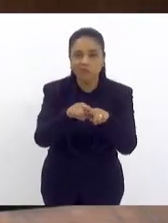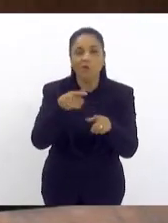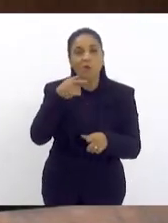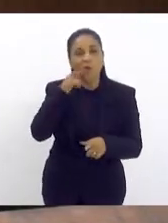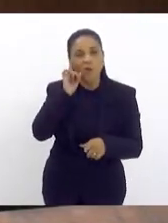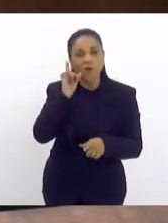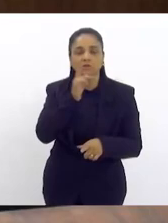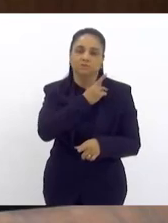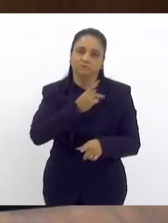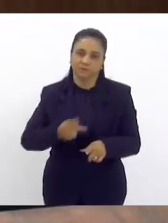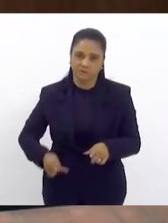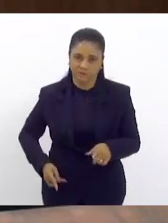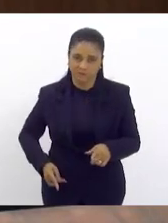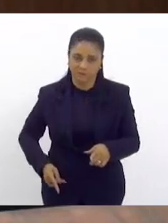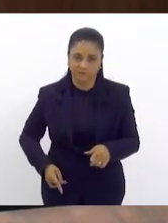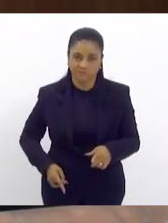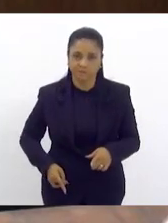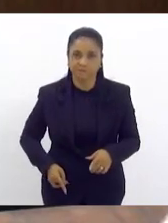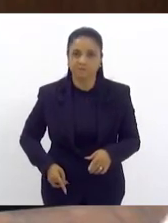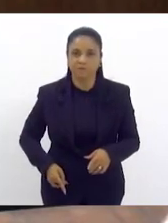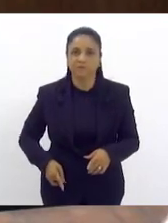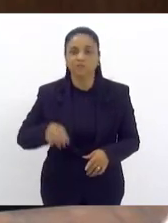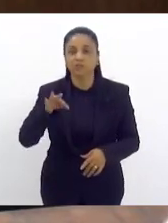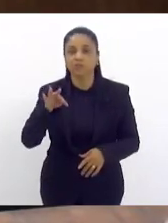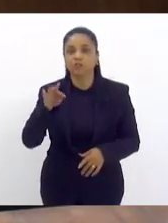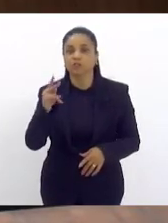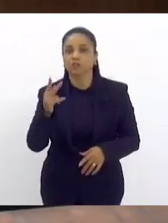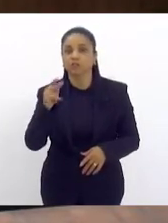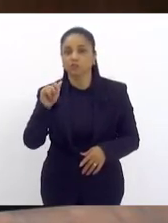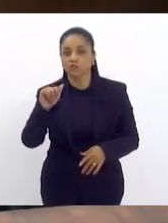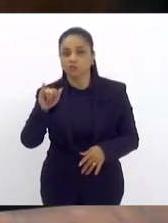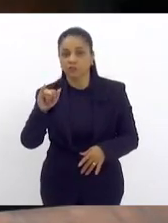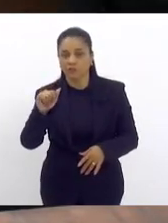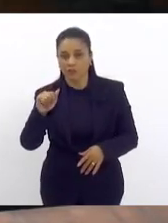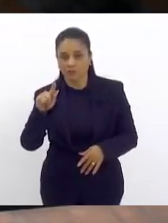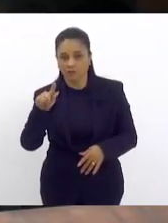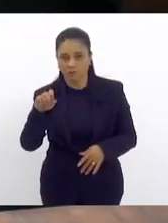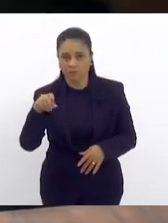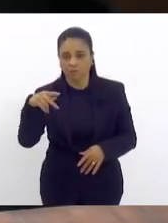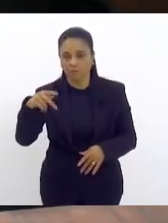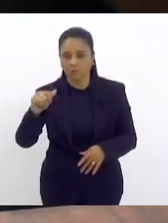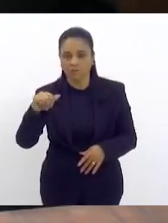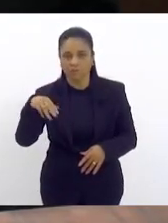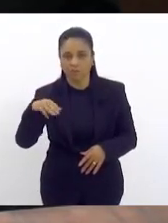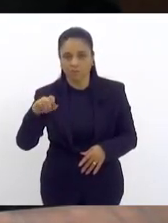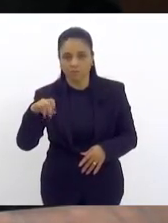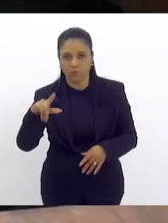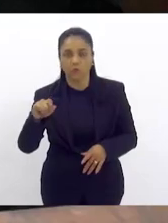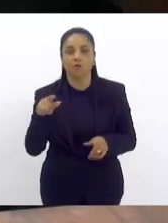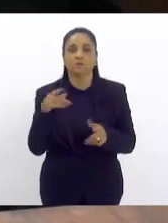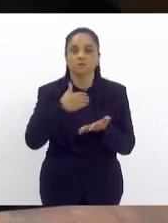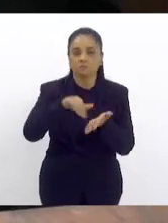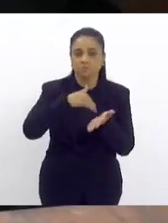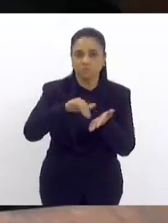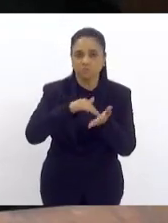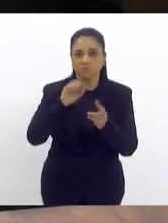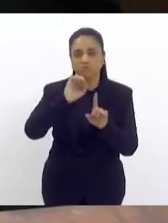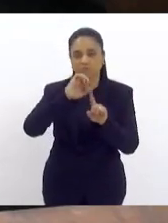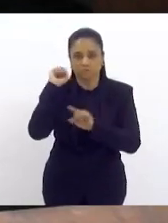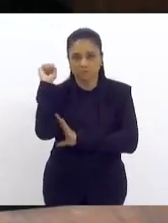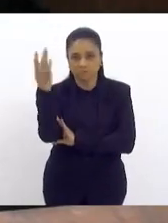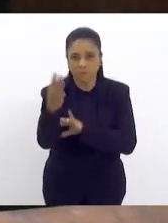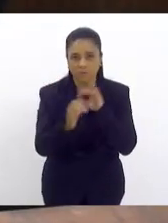Bacelar o Tiago Pampulha secretário de Meio Ambiente e vice-presidente